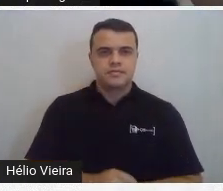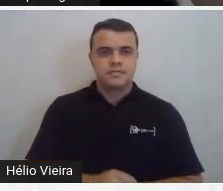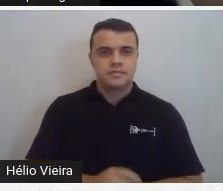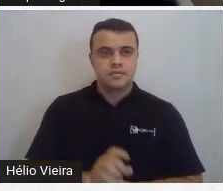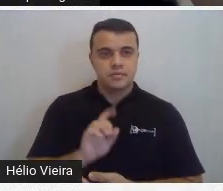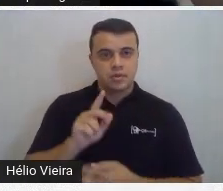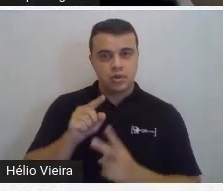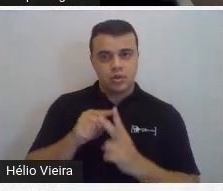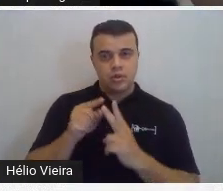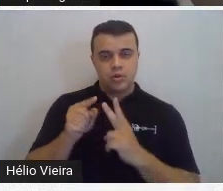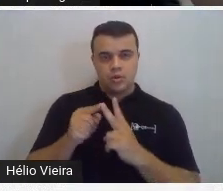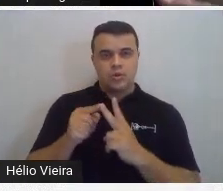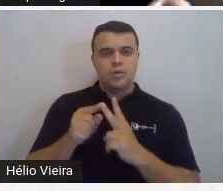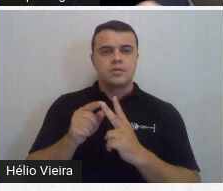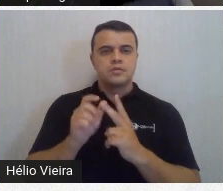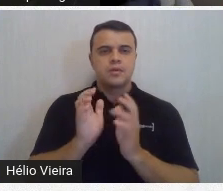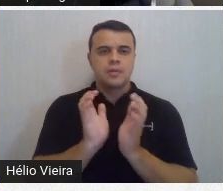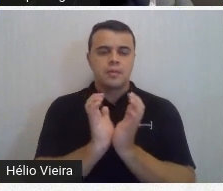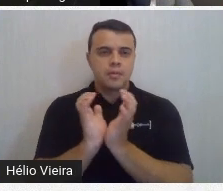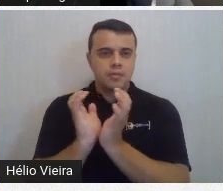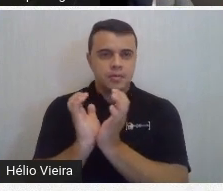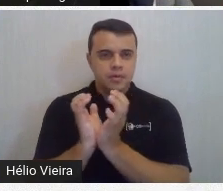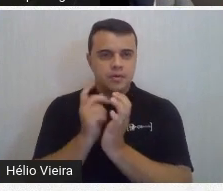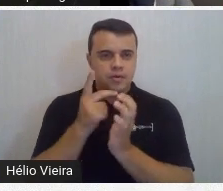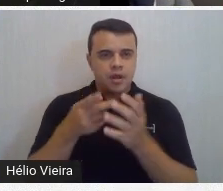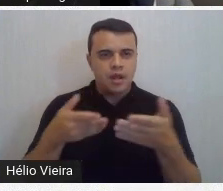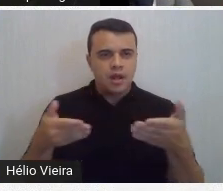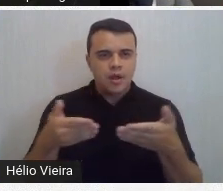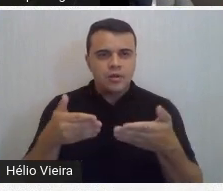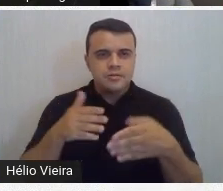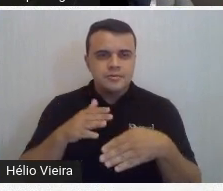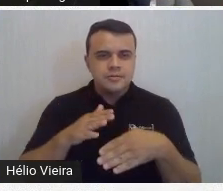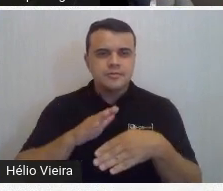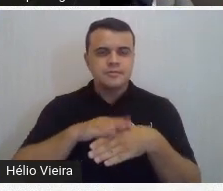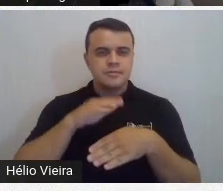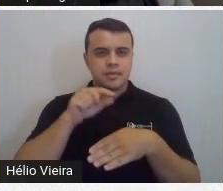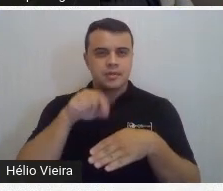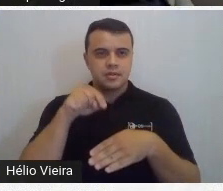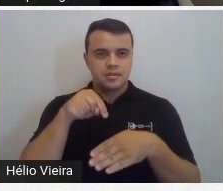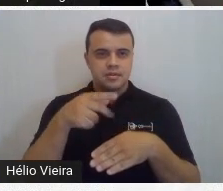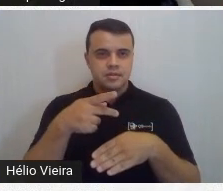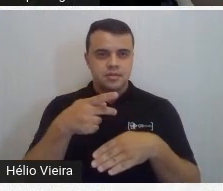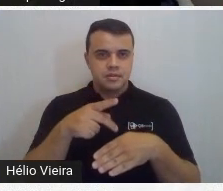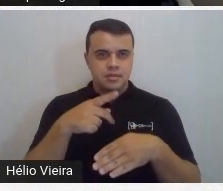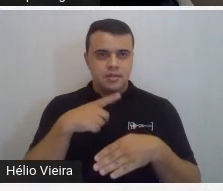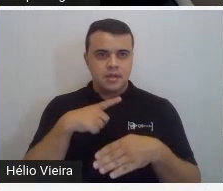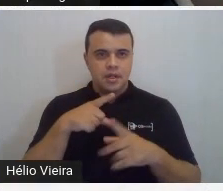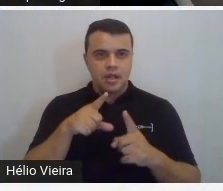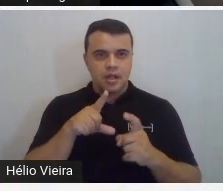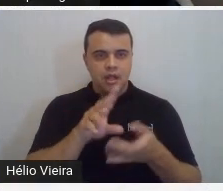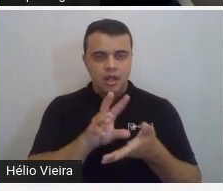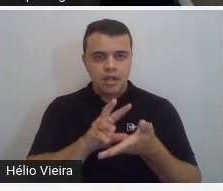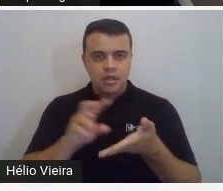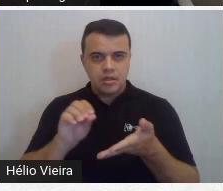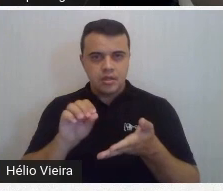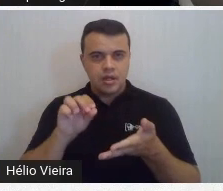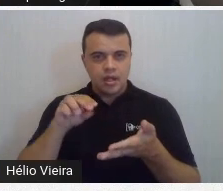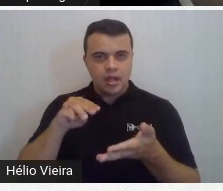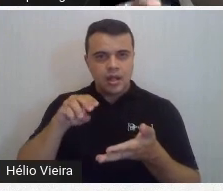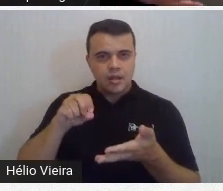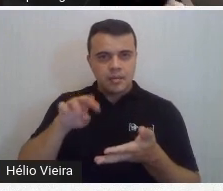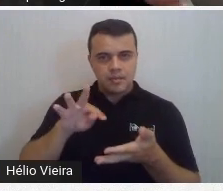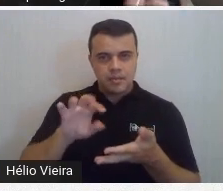dois momentos do expressionismo, mas a gente vai ver aqui mais a ponte, que é inspirada em Munch. Já vamos